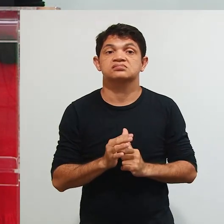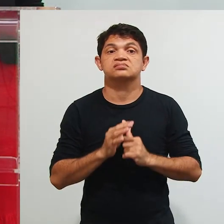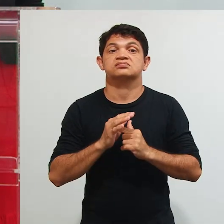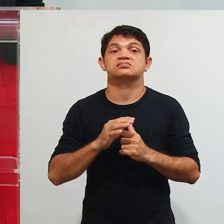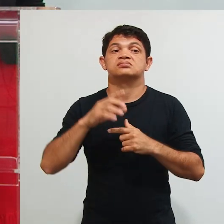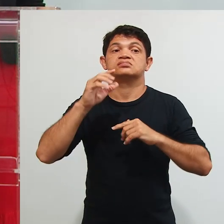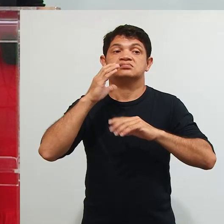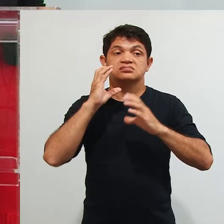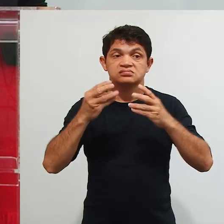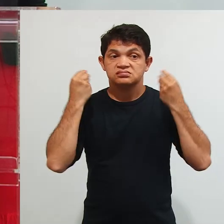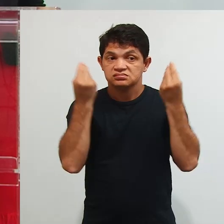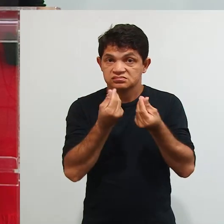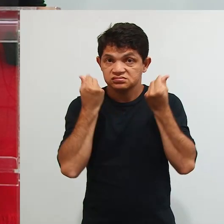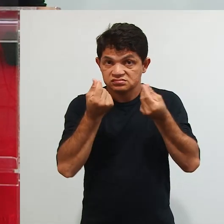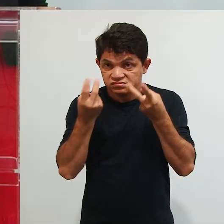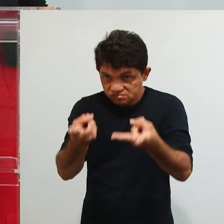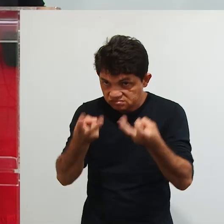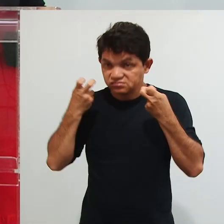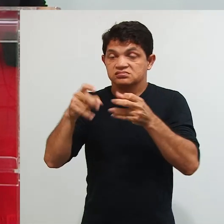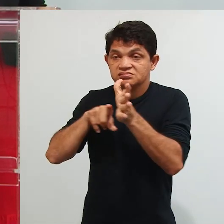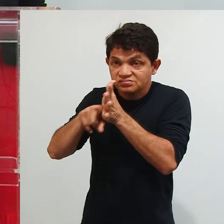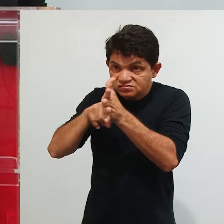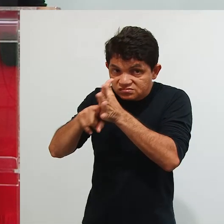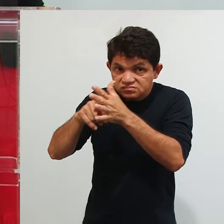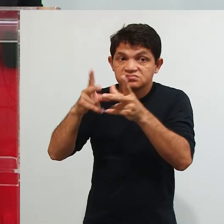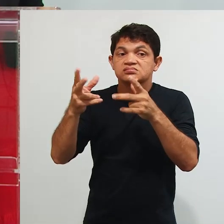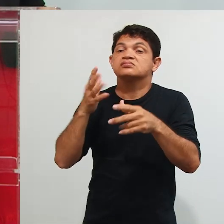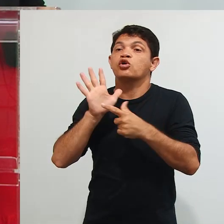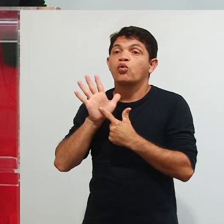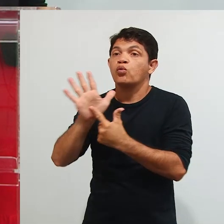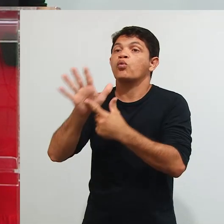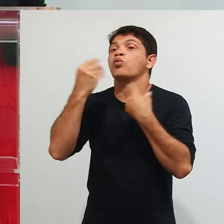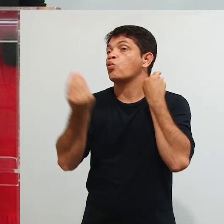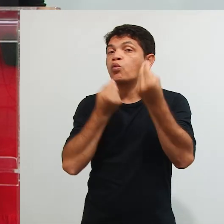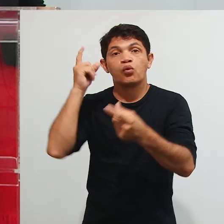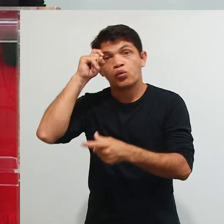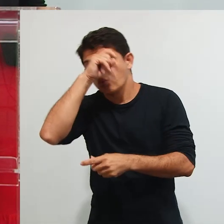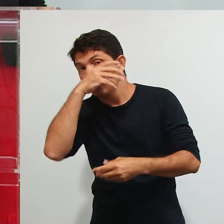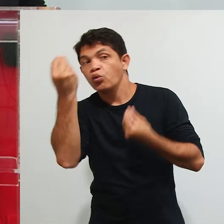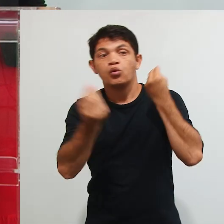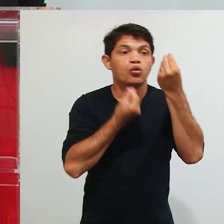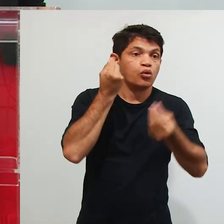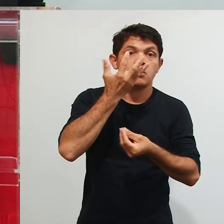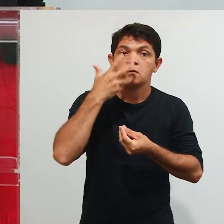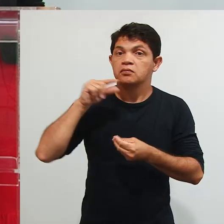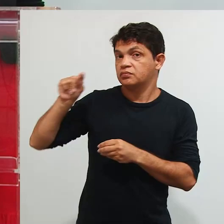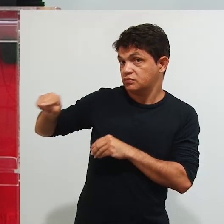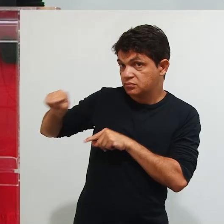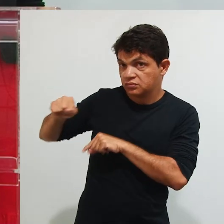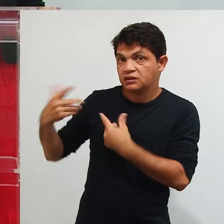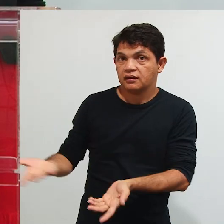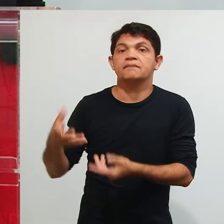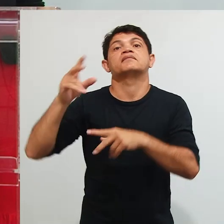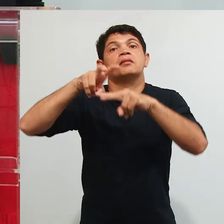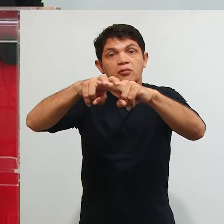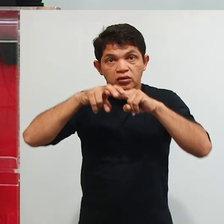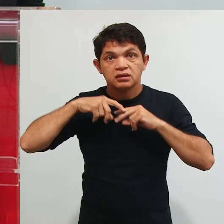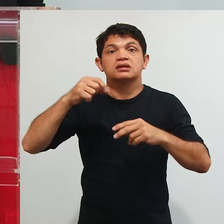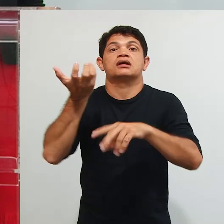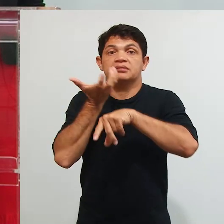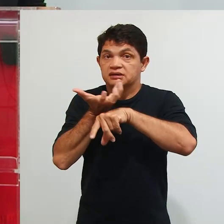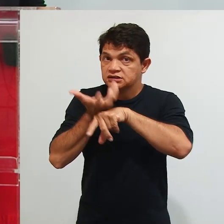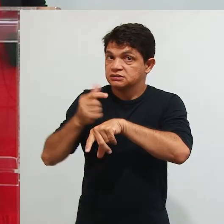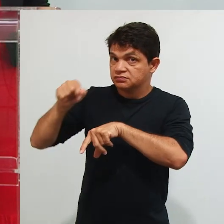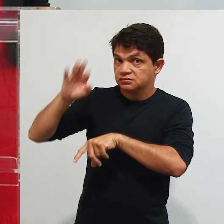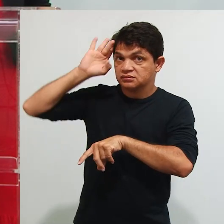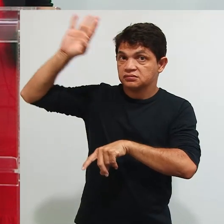estamos ali investigando, iremos investigar se caso essa criança apresentar alguma dificuldade dentro dos nossos conhecimentos.